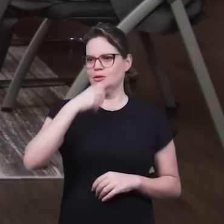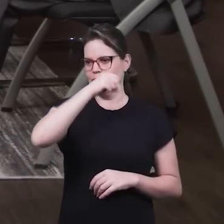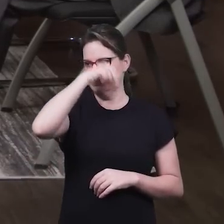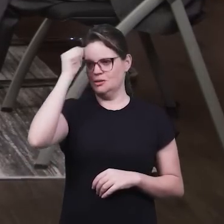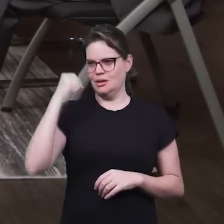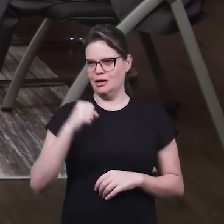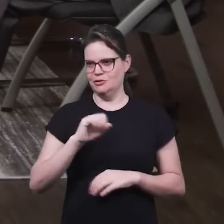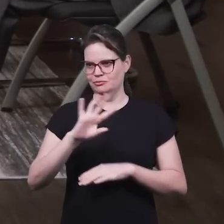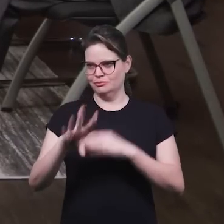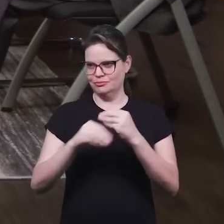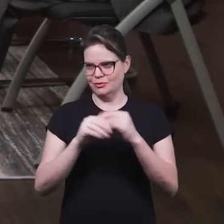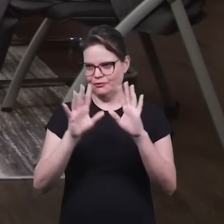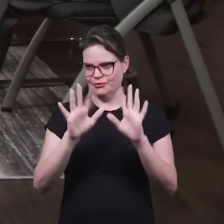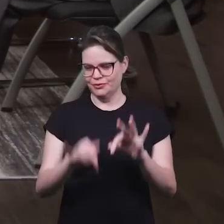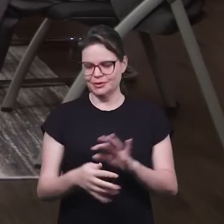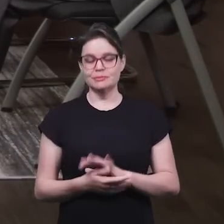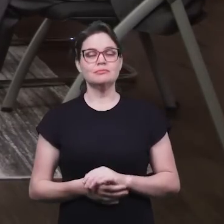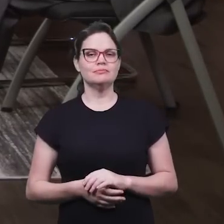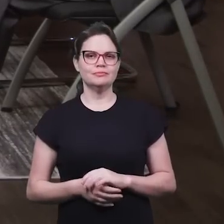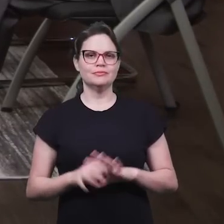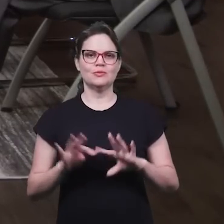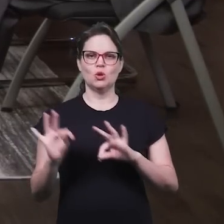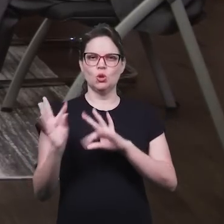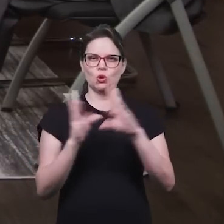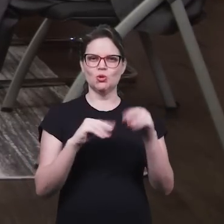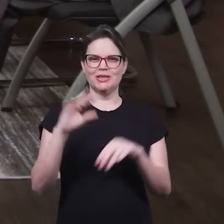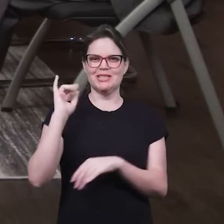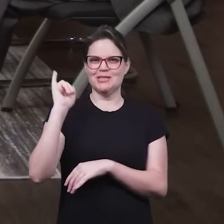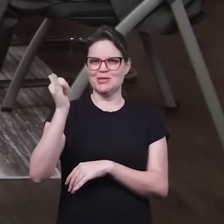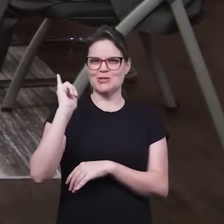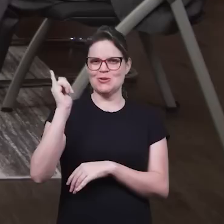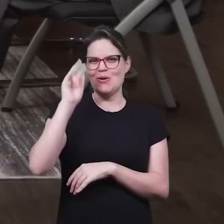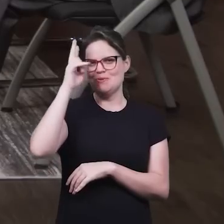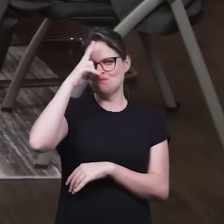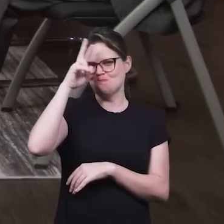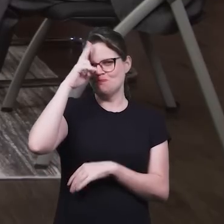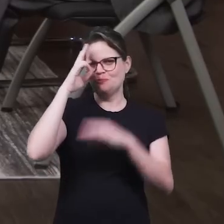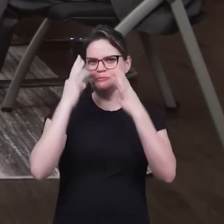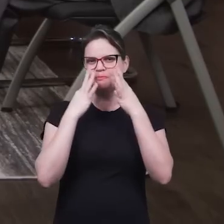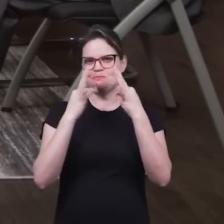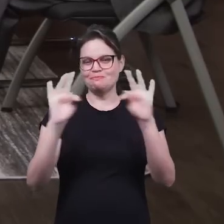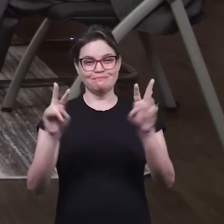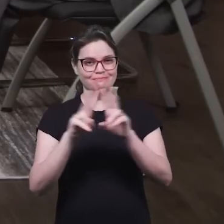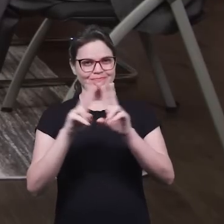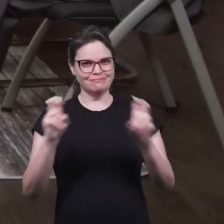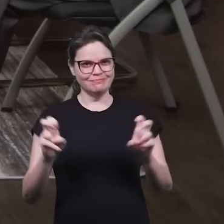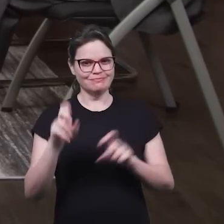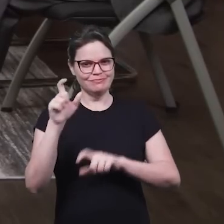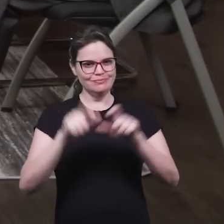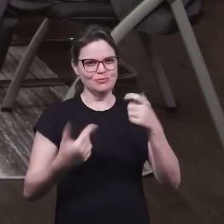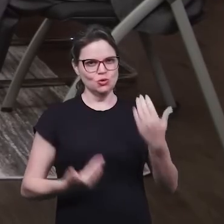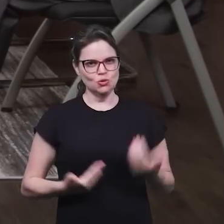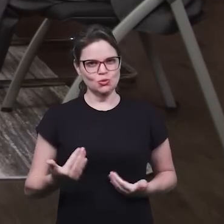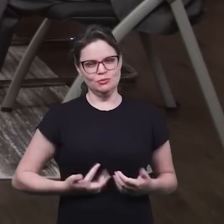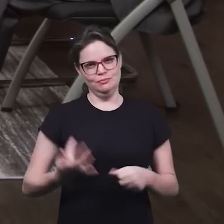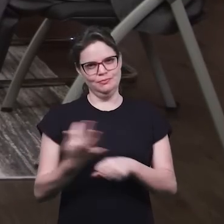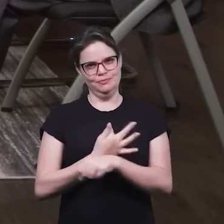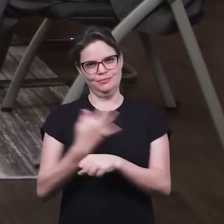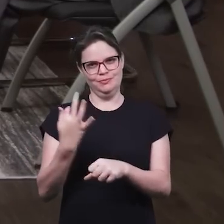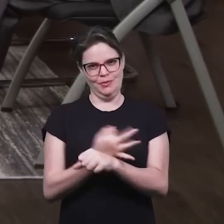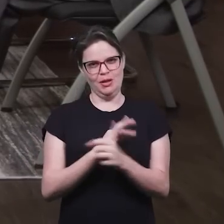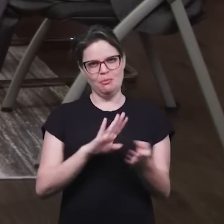assistindo. Todos esses relatos, as histórias, testemunhos contados, têm